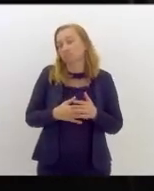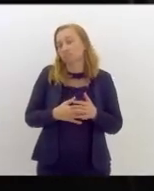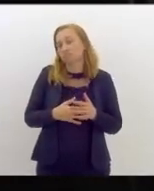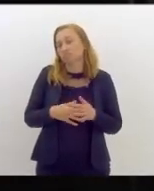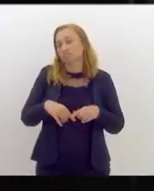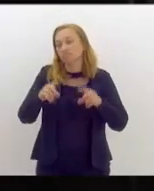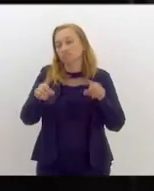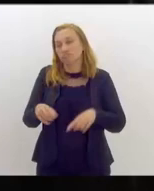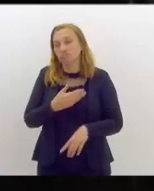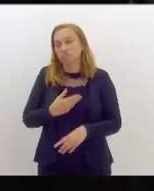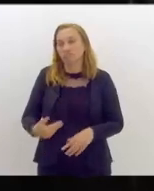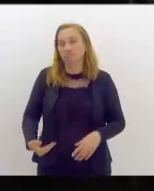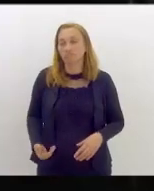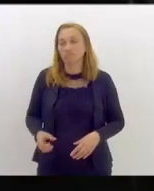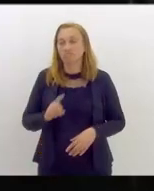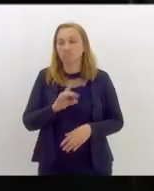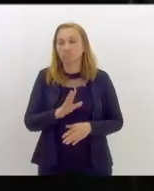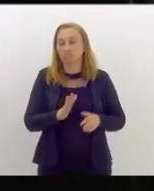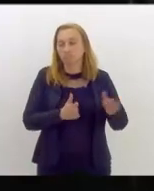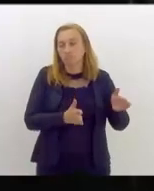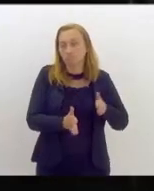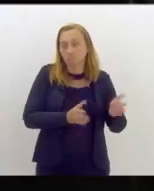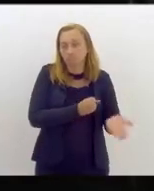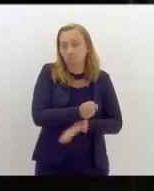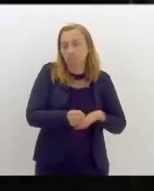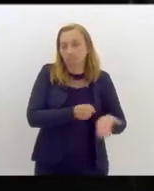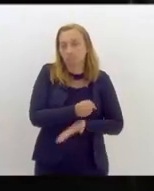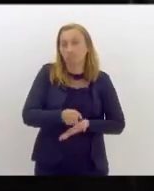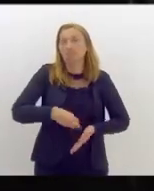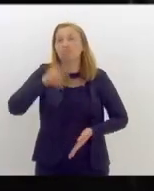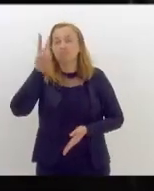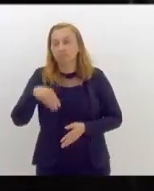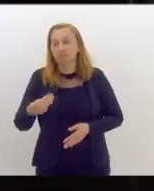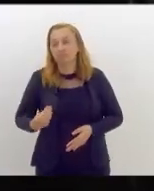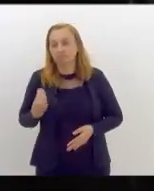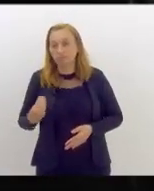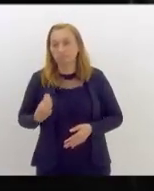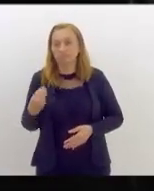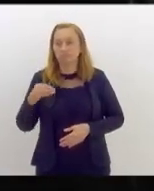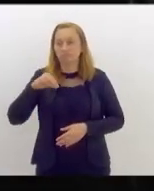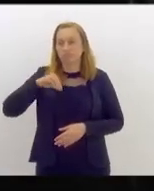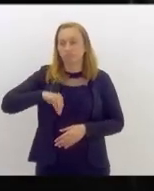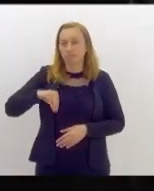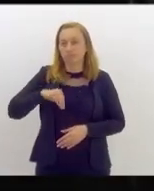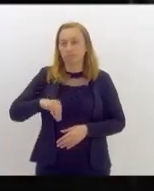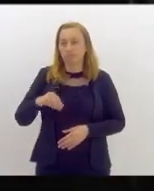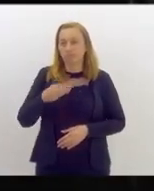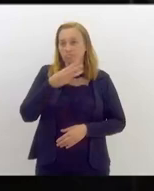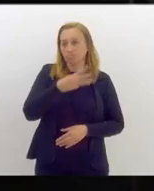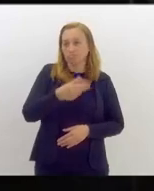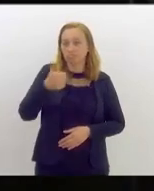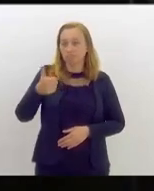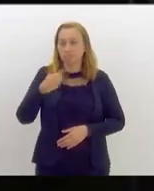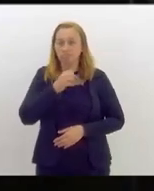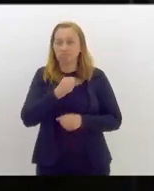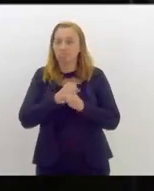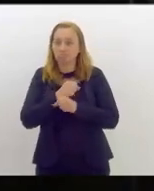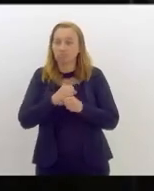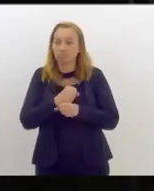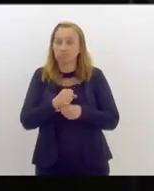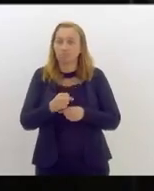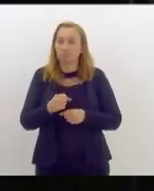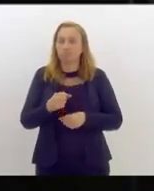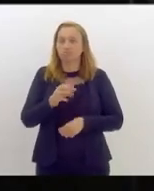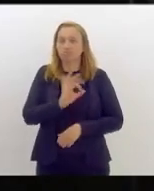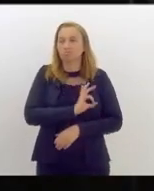servidor e apenas o vencimento base e quem vive de salário como eu que Vivi 31 anos na Polícia Civil E continuo